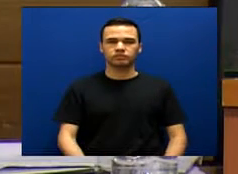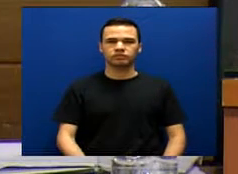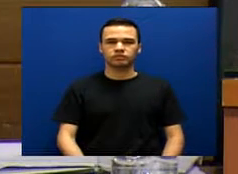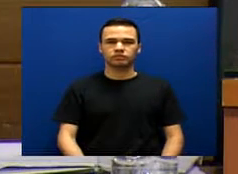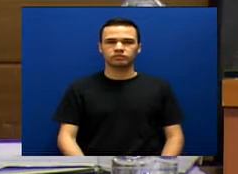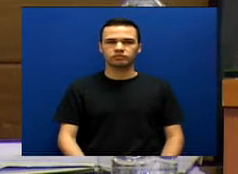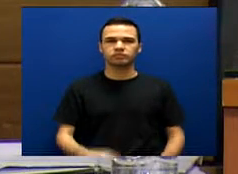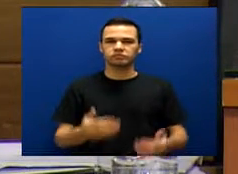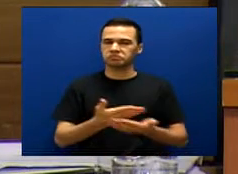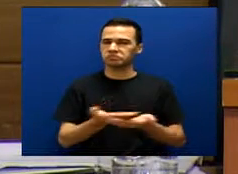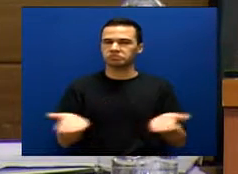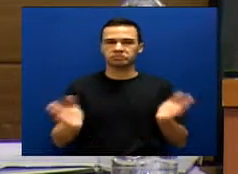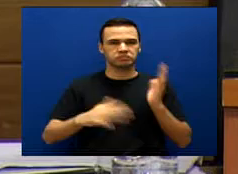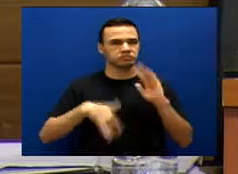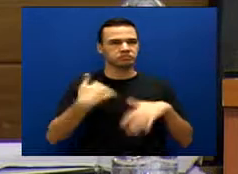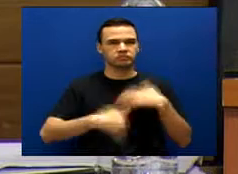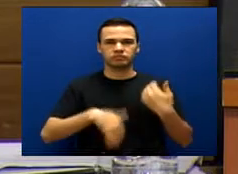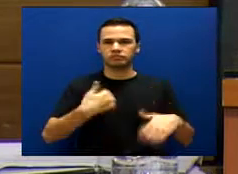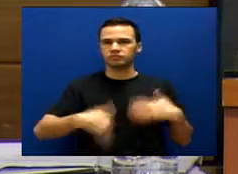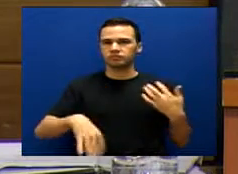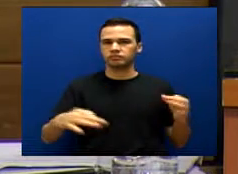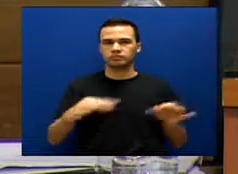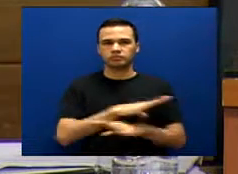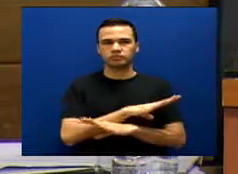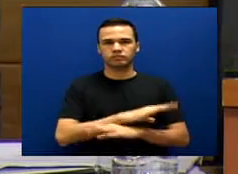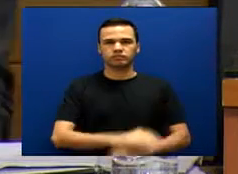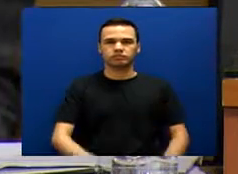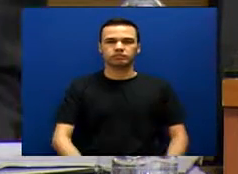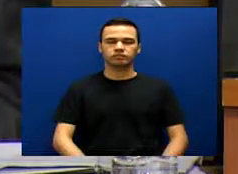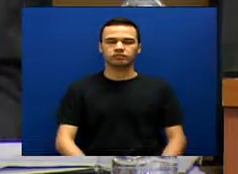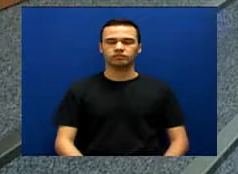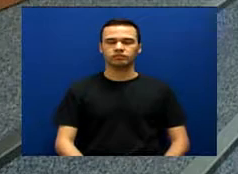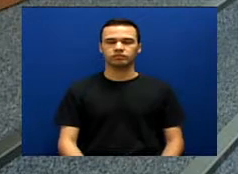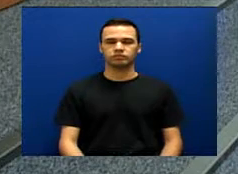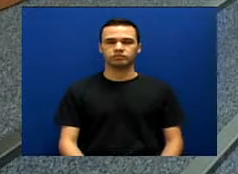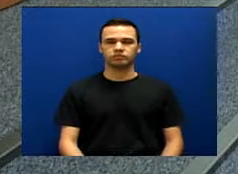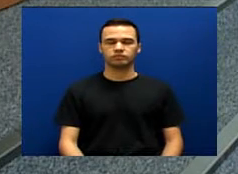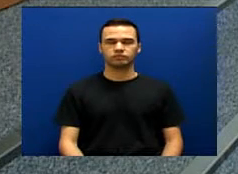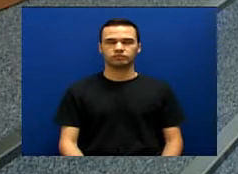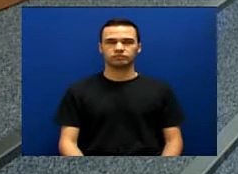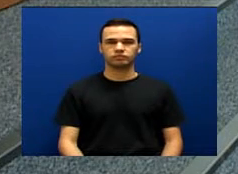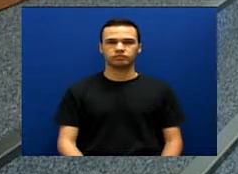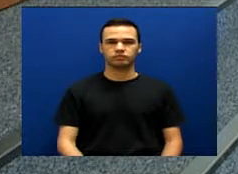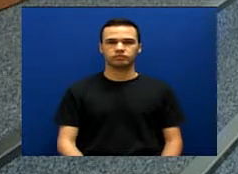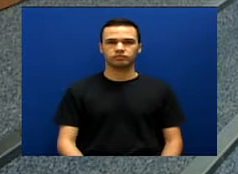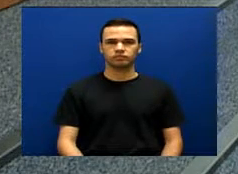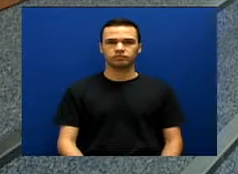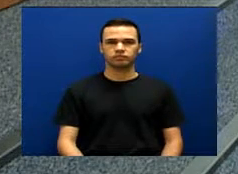Senhor presidente, são esses os expedientes externos.